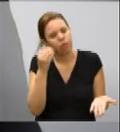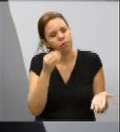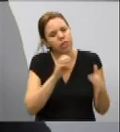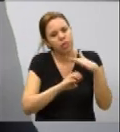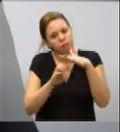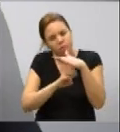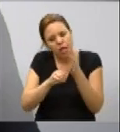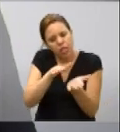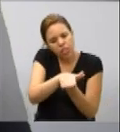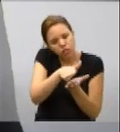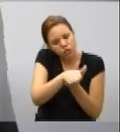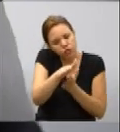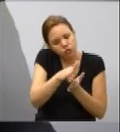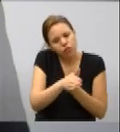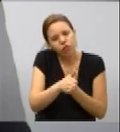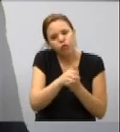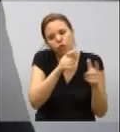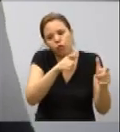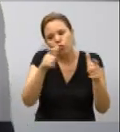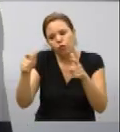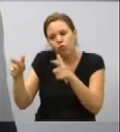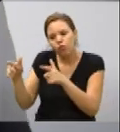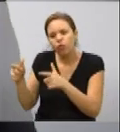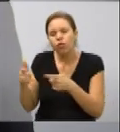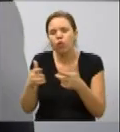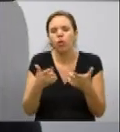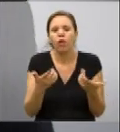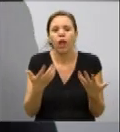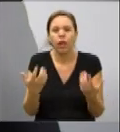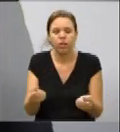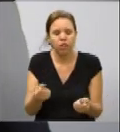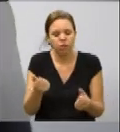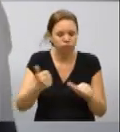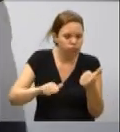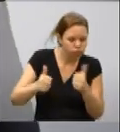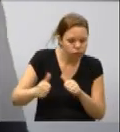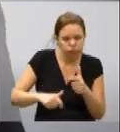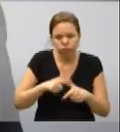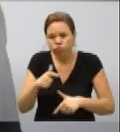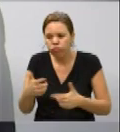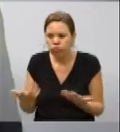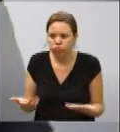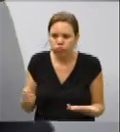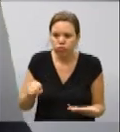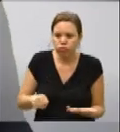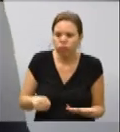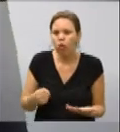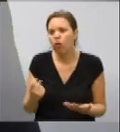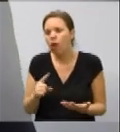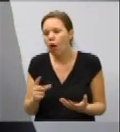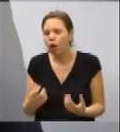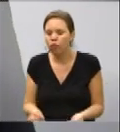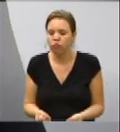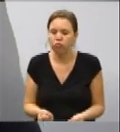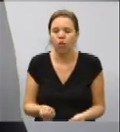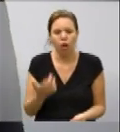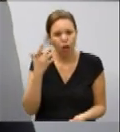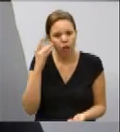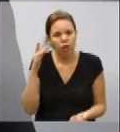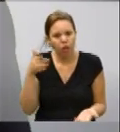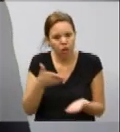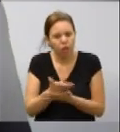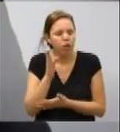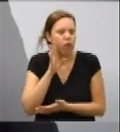editoras, em uma convenção, mostrar para algum editor, ele vai avaliar meu trabalho e se ele achar que meu